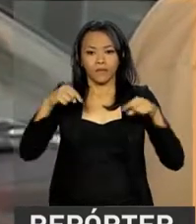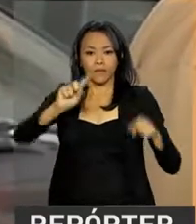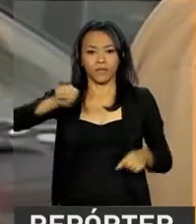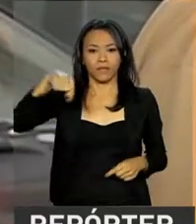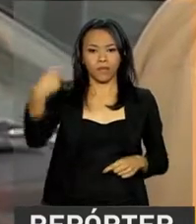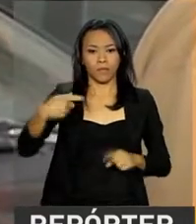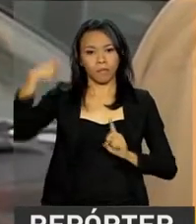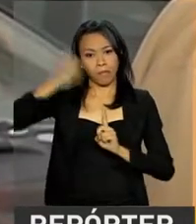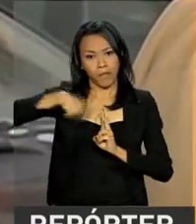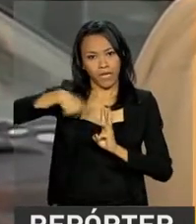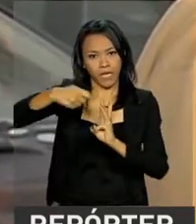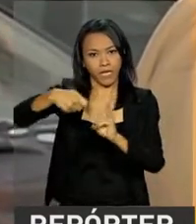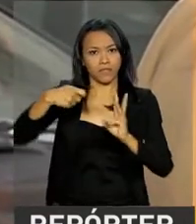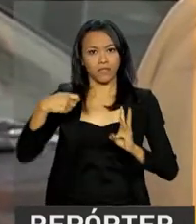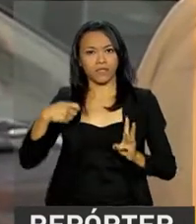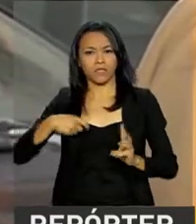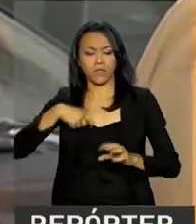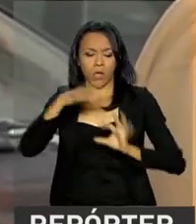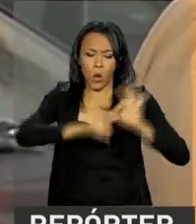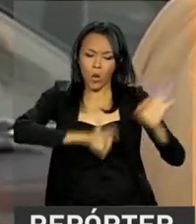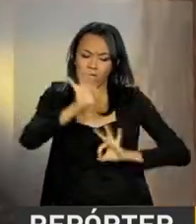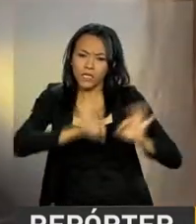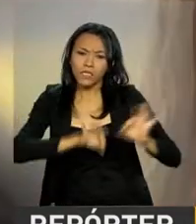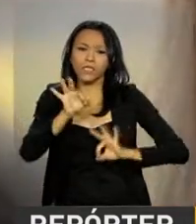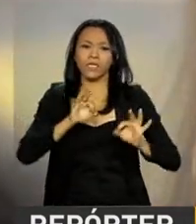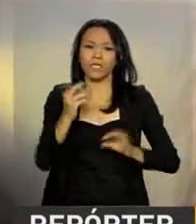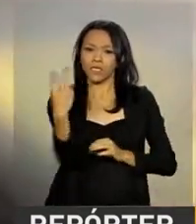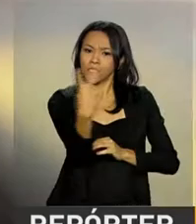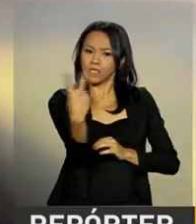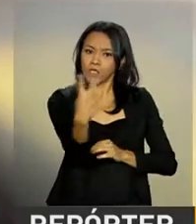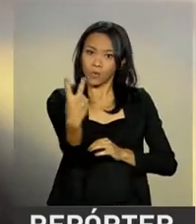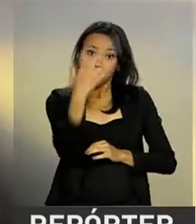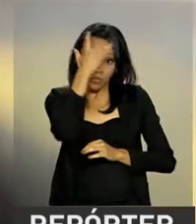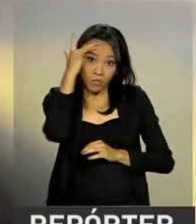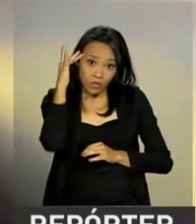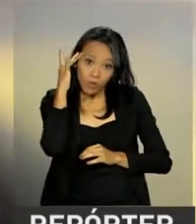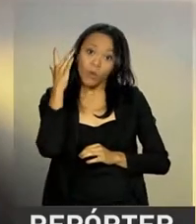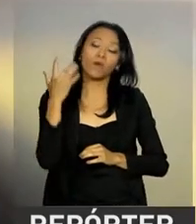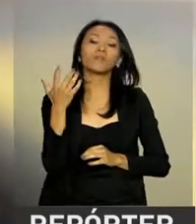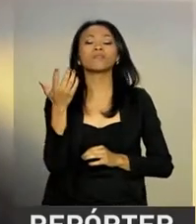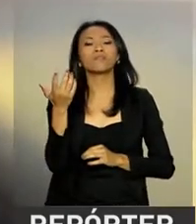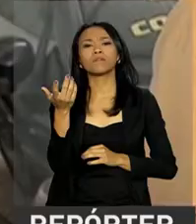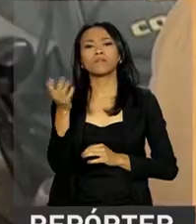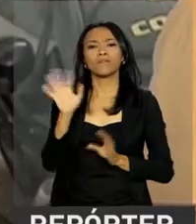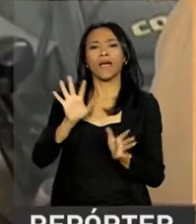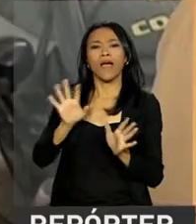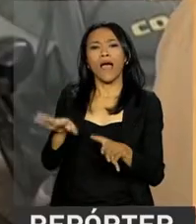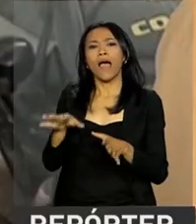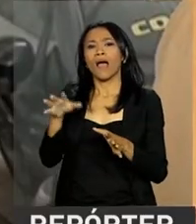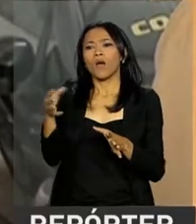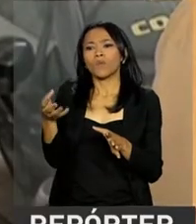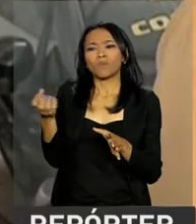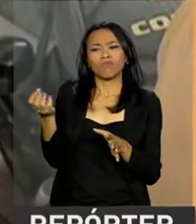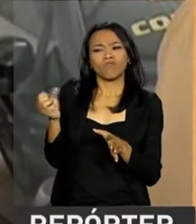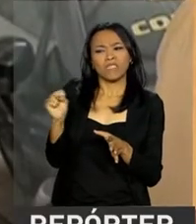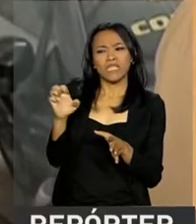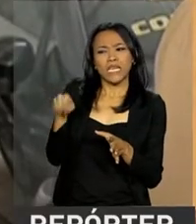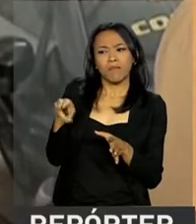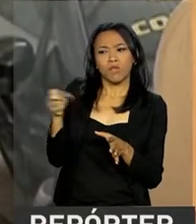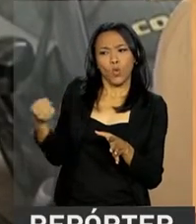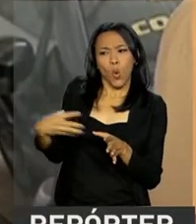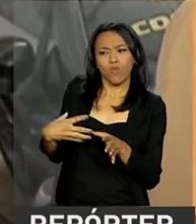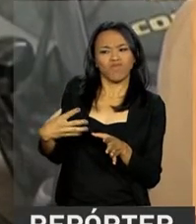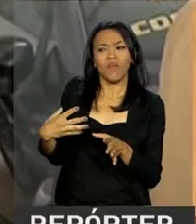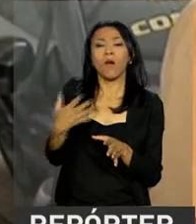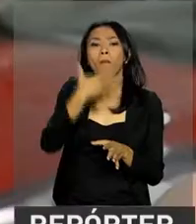Depois de meses de incerteza e planejamento, Álvaro e Luciano Oliveira deixaram o receio de lado e, em vez de um carro seminovo, decidiram comprar